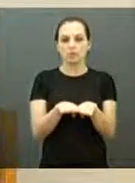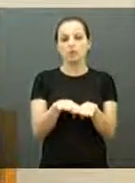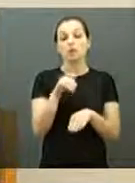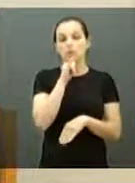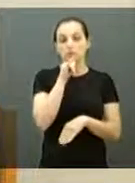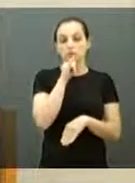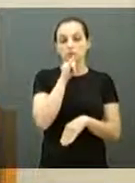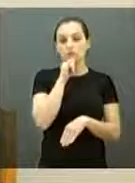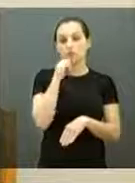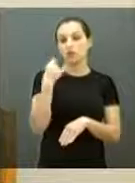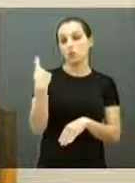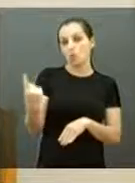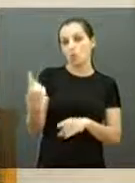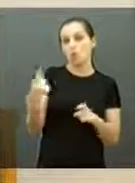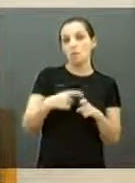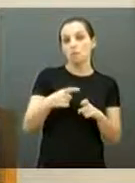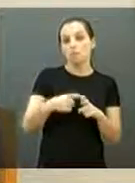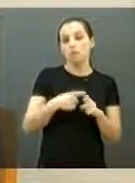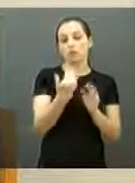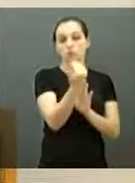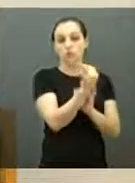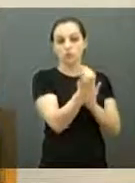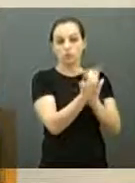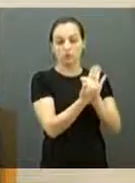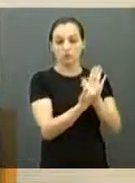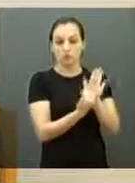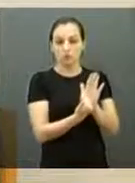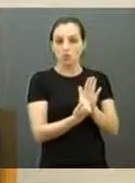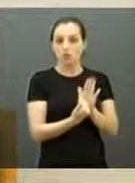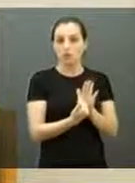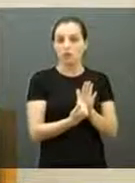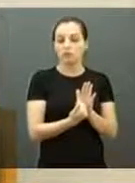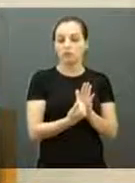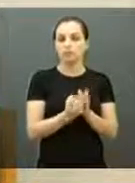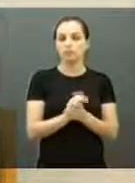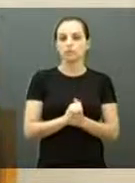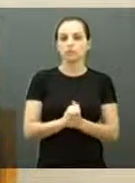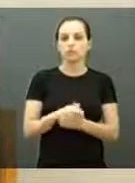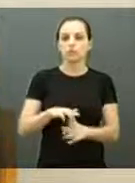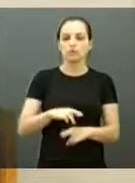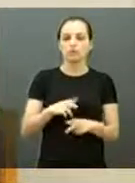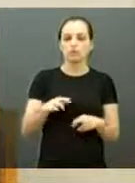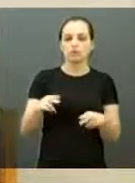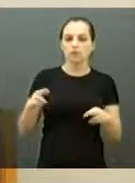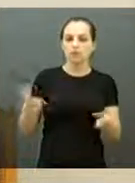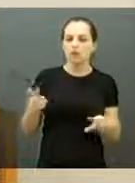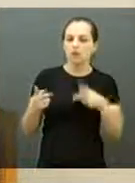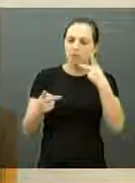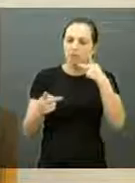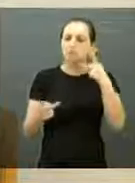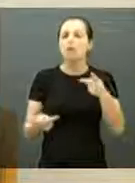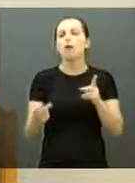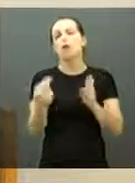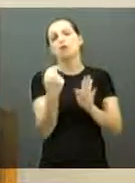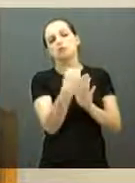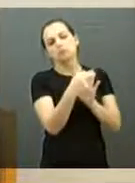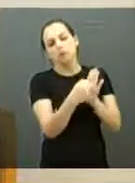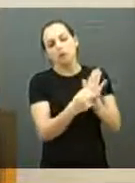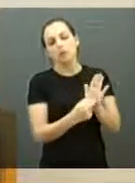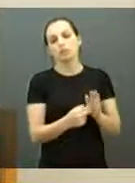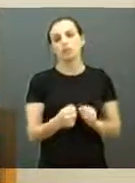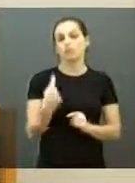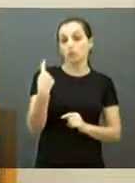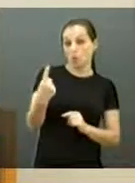exemplo, um dos médicos que consta na lista que não... É diferente, viu? A gente fala e cita nomes, né? Um